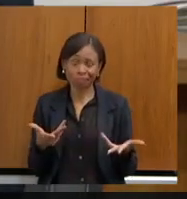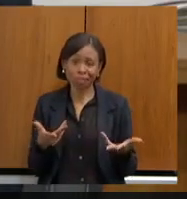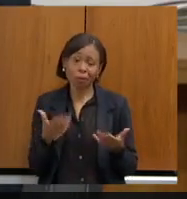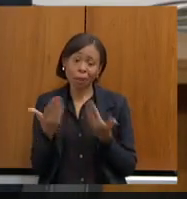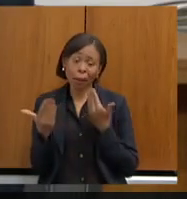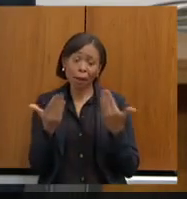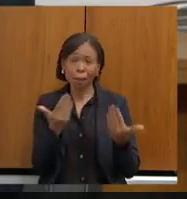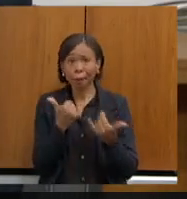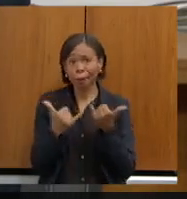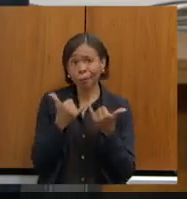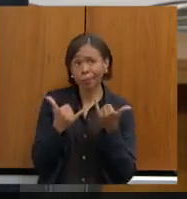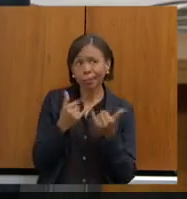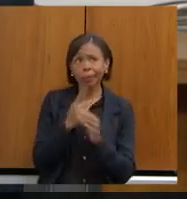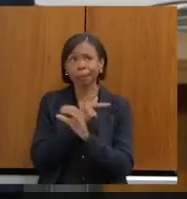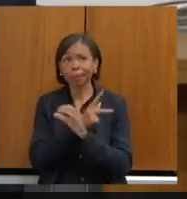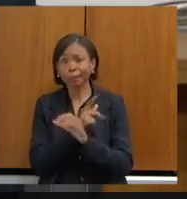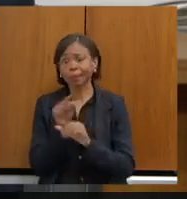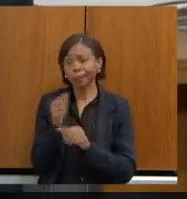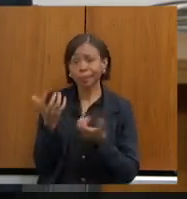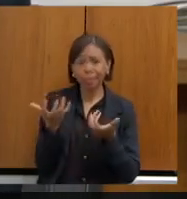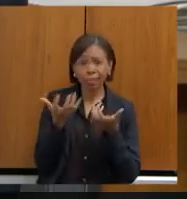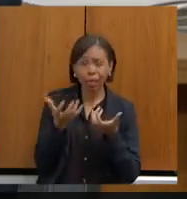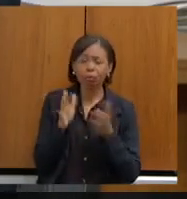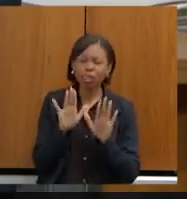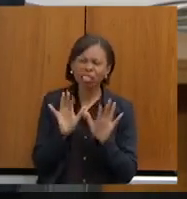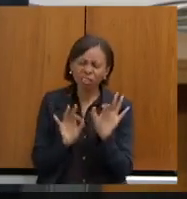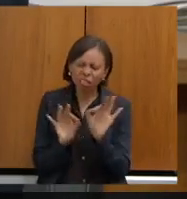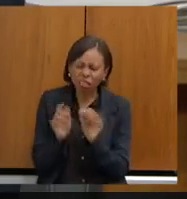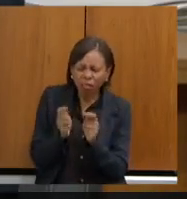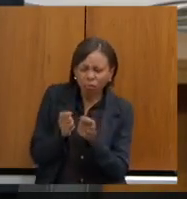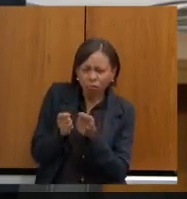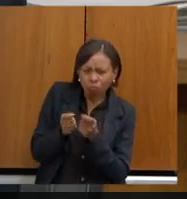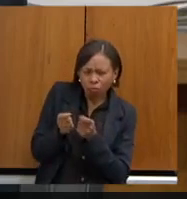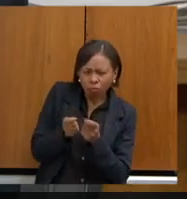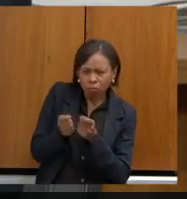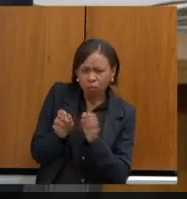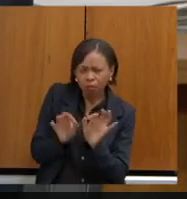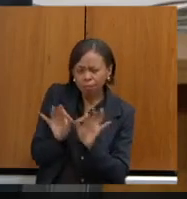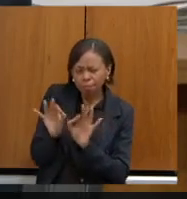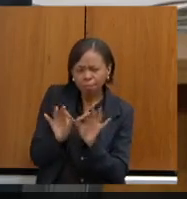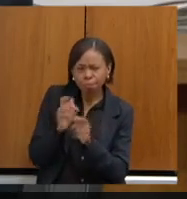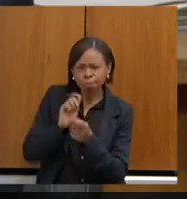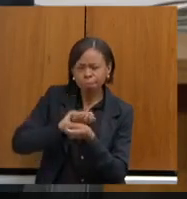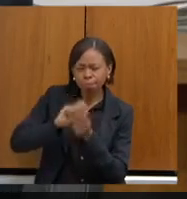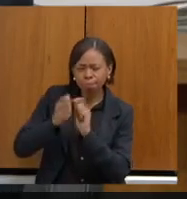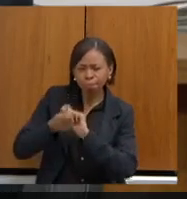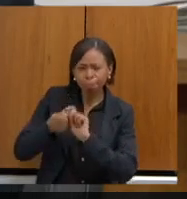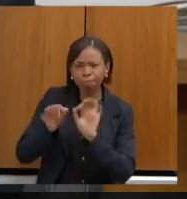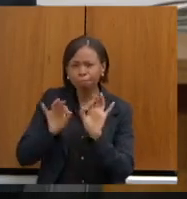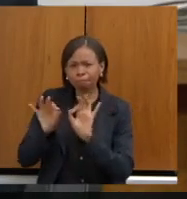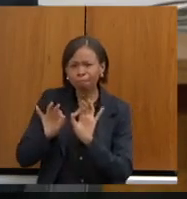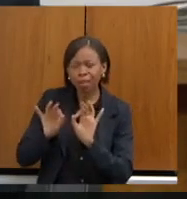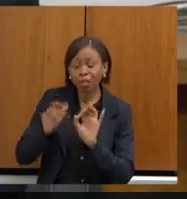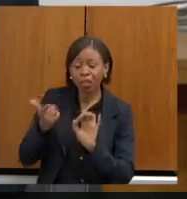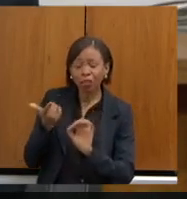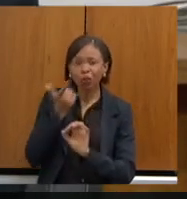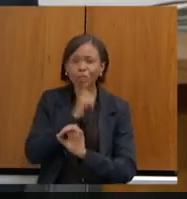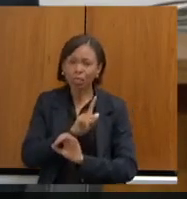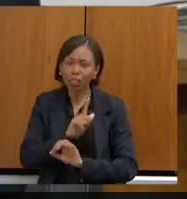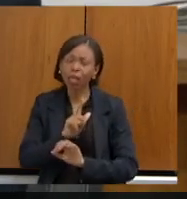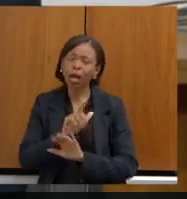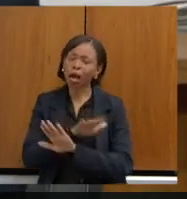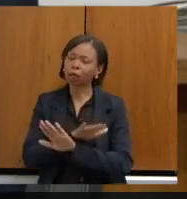era uma coisa parecida com a polícia civil Então são pequenos ajustes porque uma vez decidido Acabou então é por isso que agora é uma frase sabe de